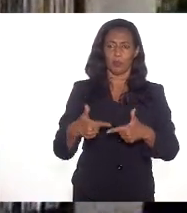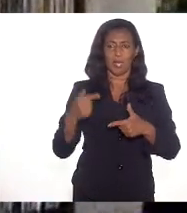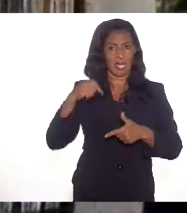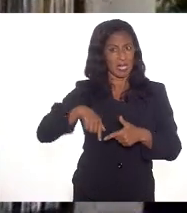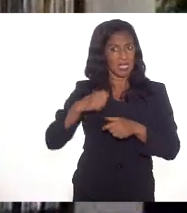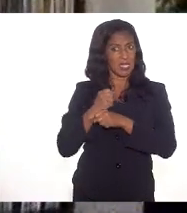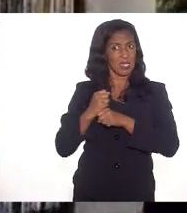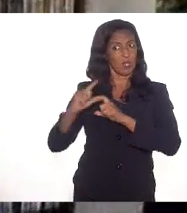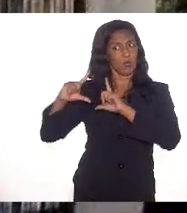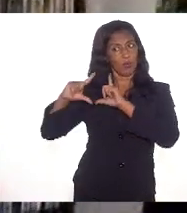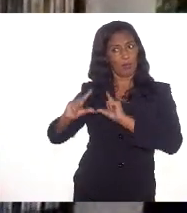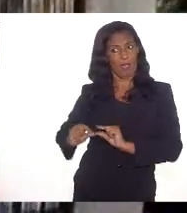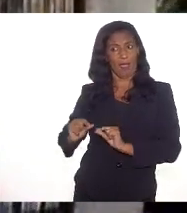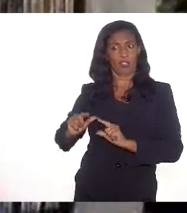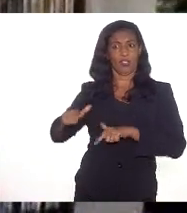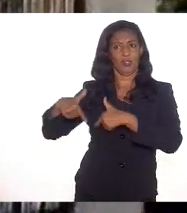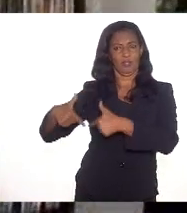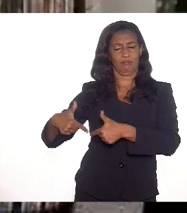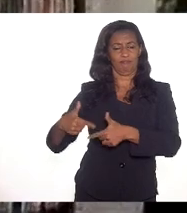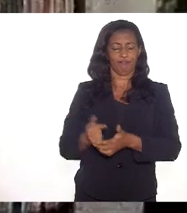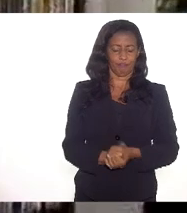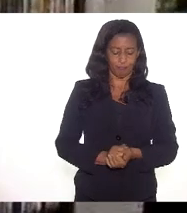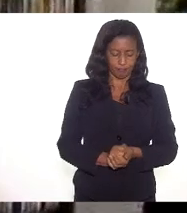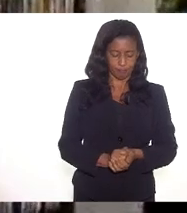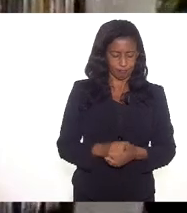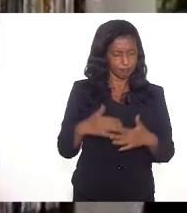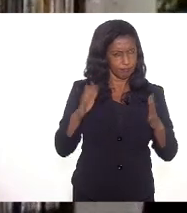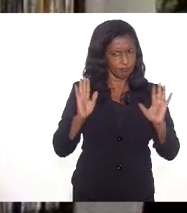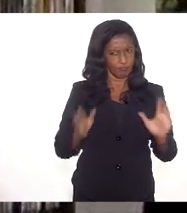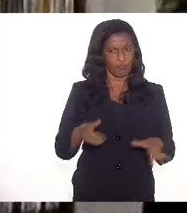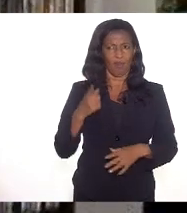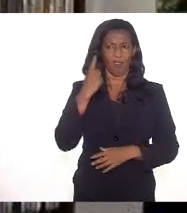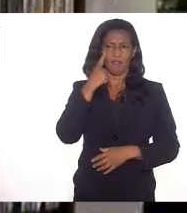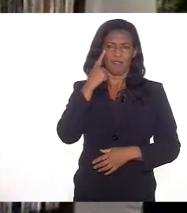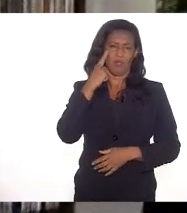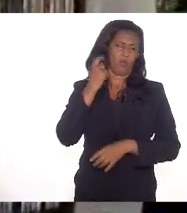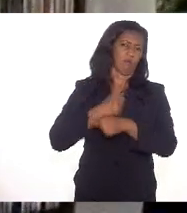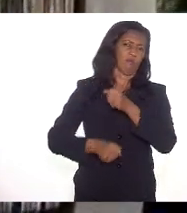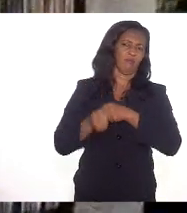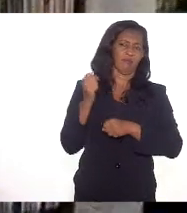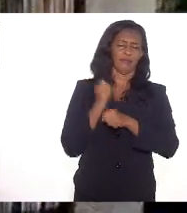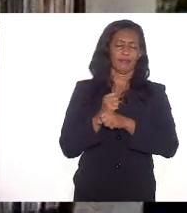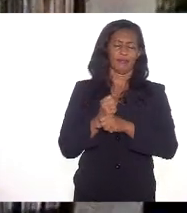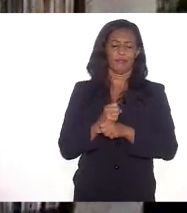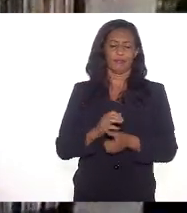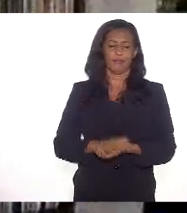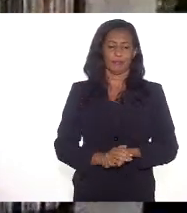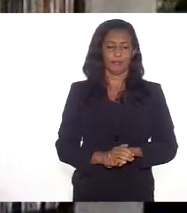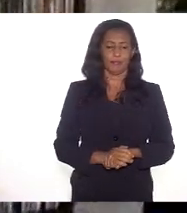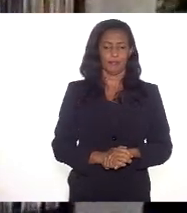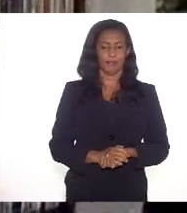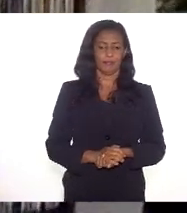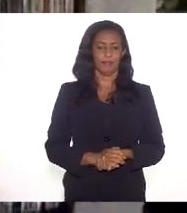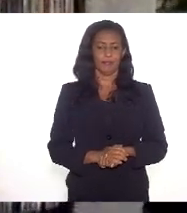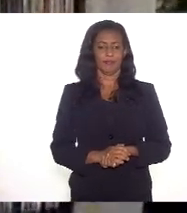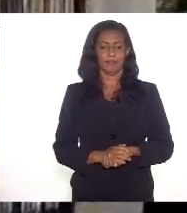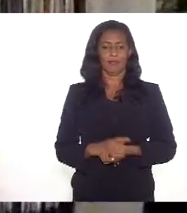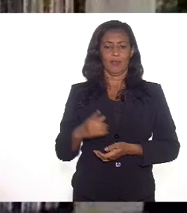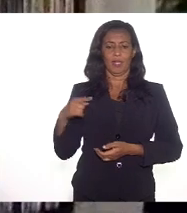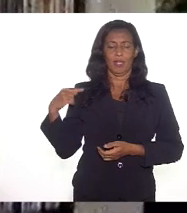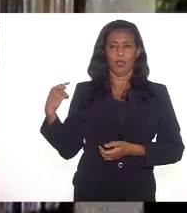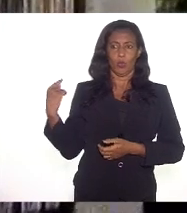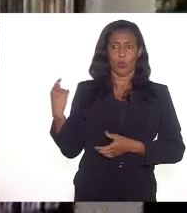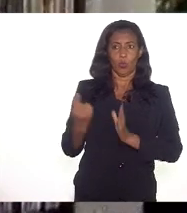baixa. Ora, a gente já viu isso no ano passado. Vejamos. Há no